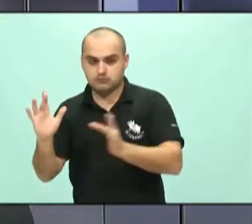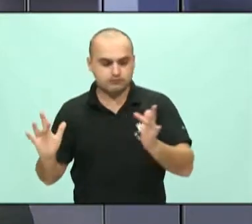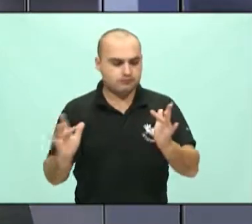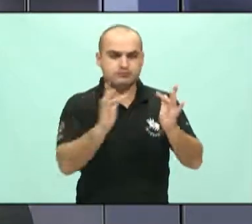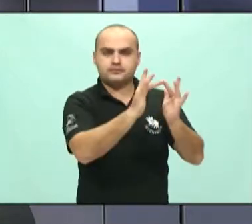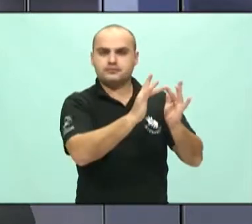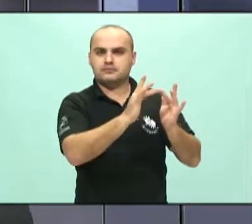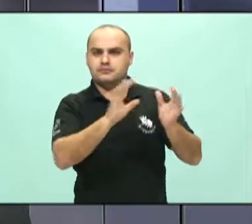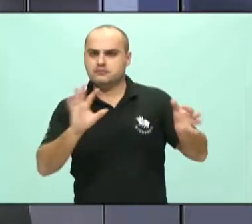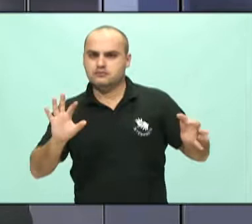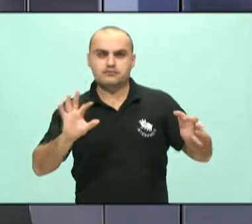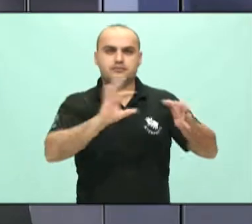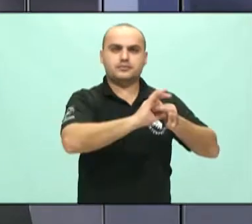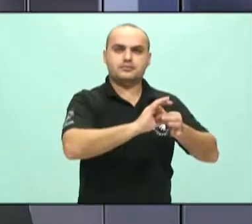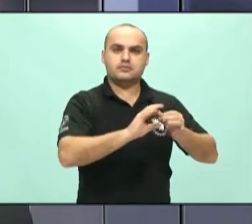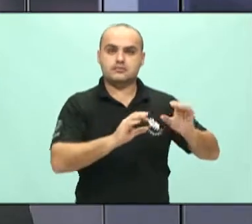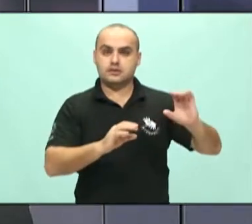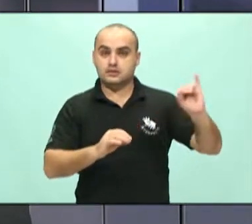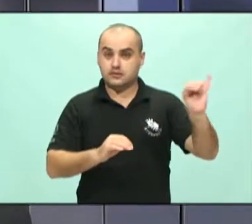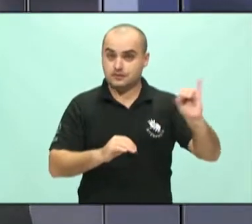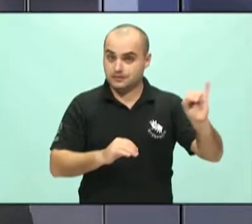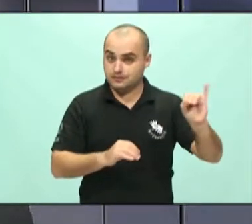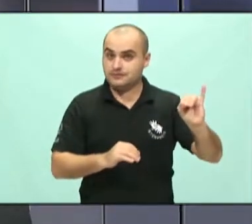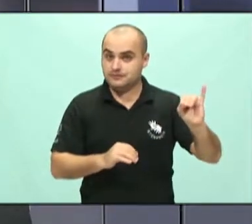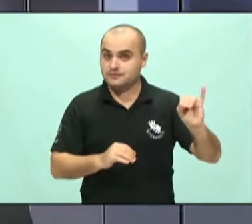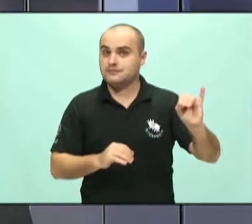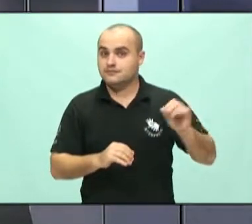de Balneário Camboriú, e isso sem falar nos bairros,